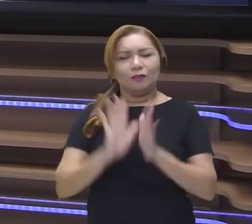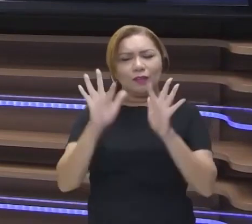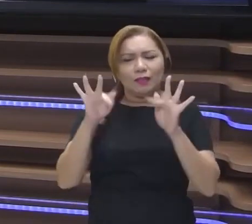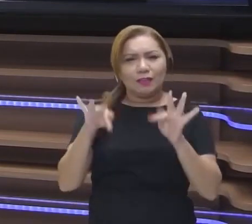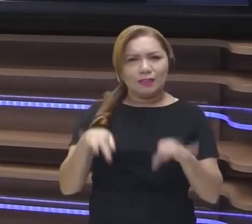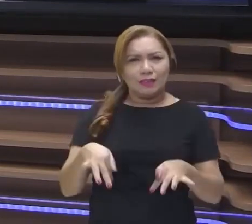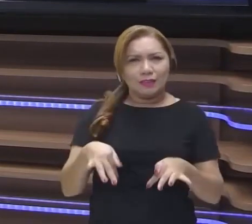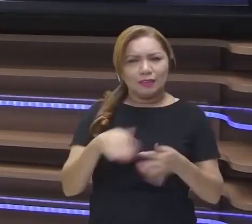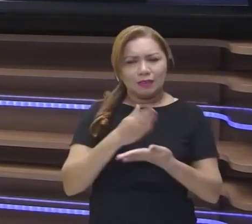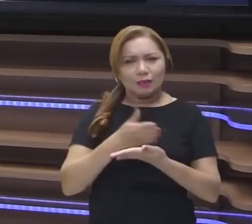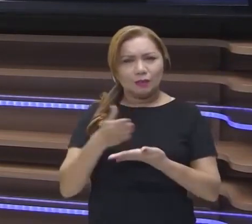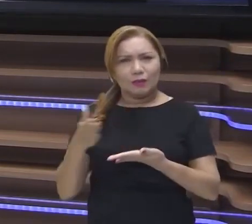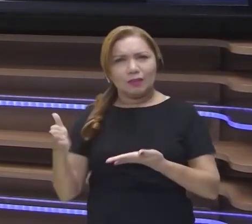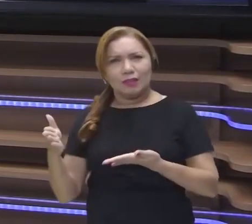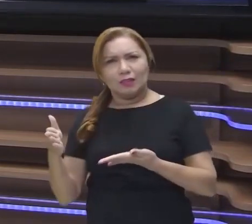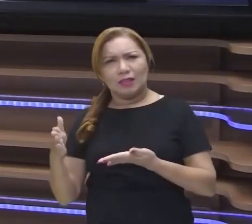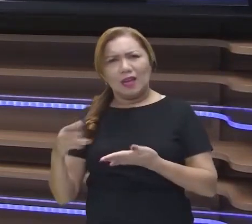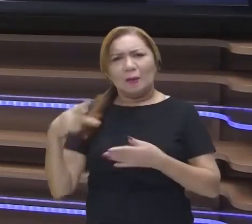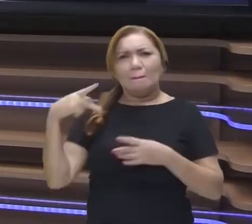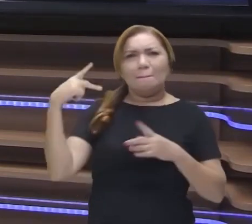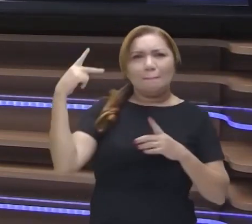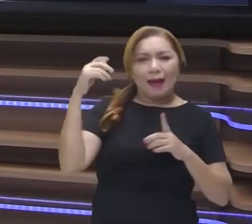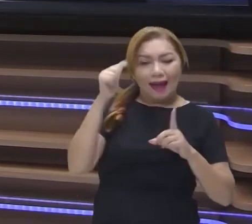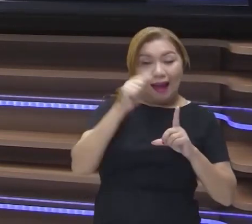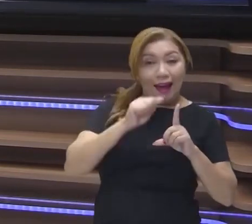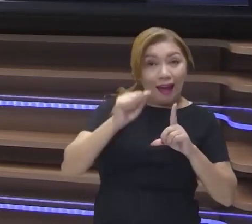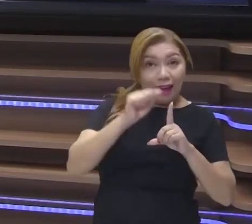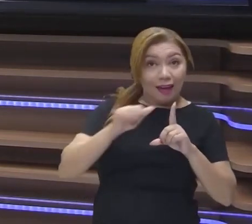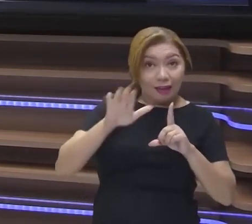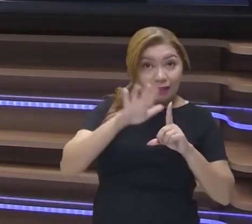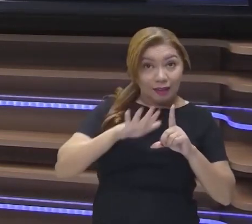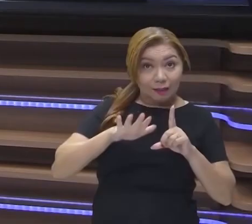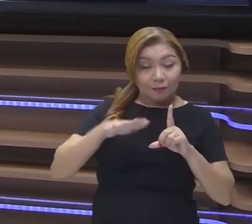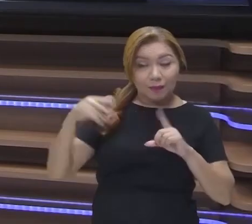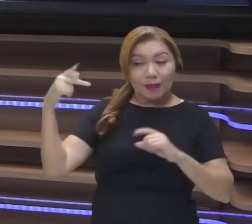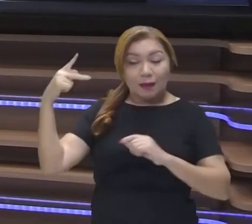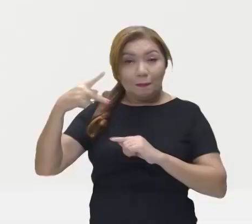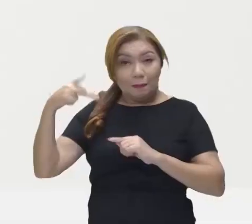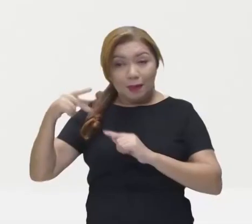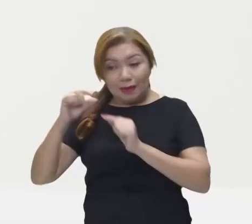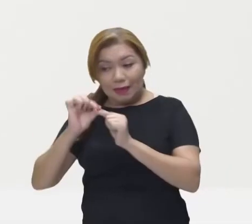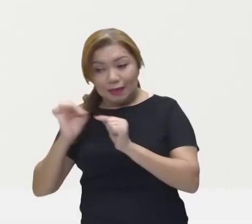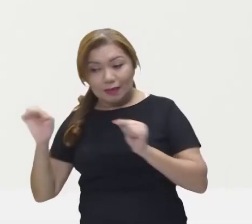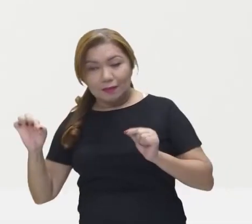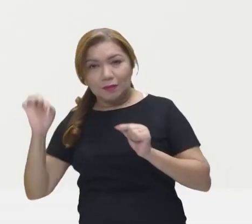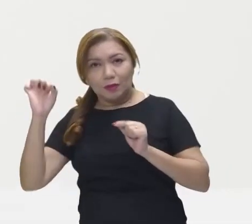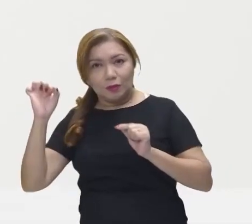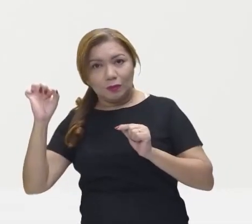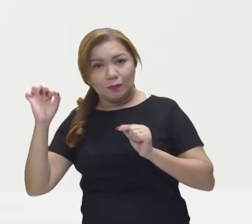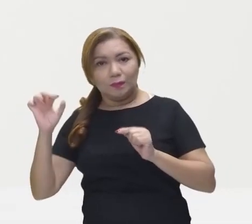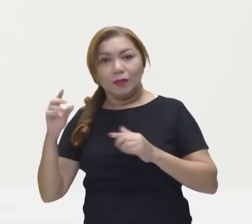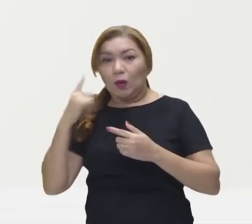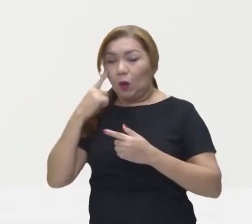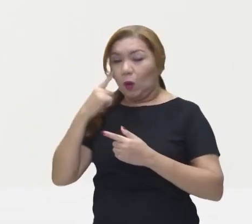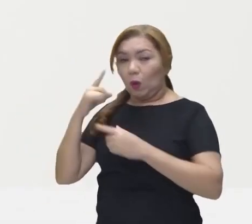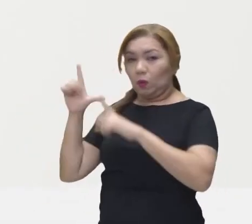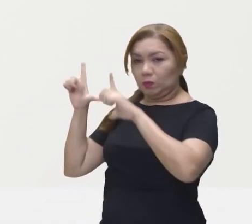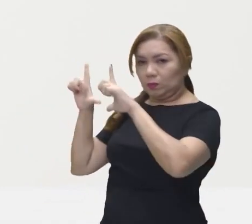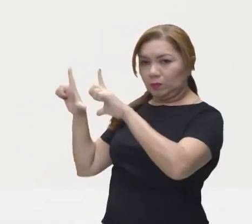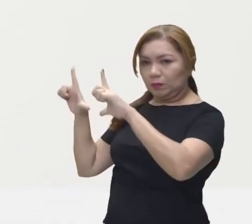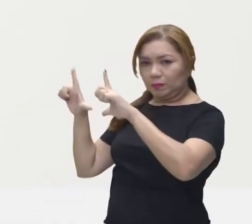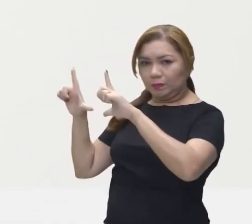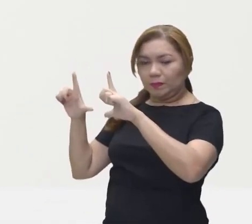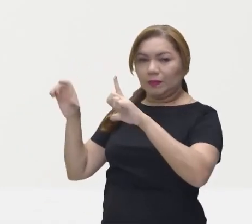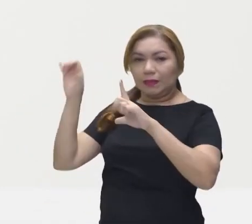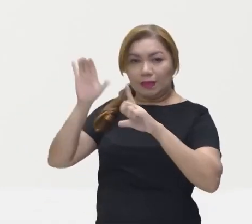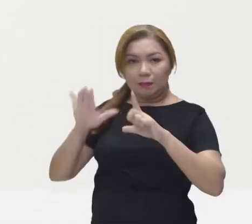sobre área, perímetro, consolidando aquilo que nós estudamos. Lembrando, olha aí na tela, nós temos para você, fixa isso daí. É a